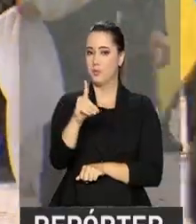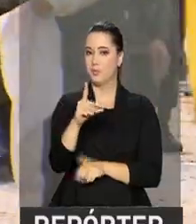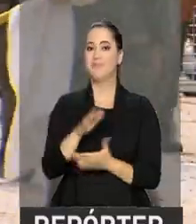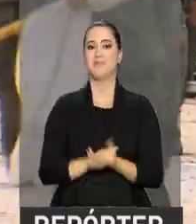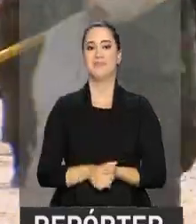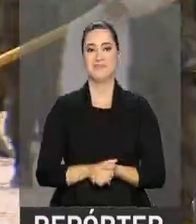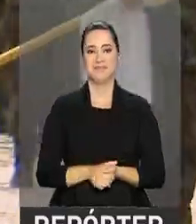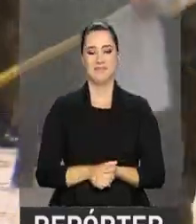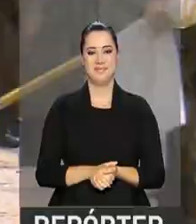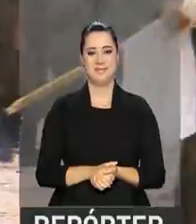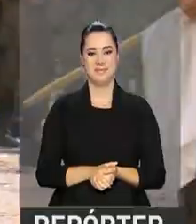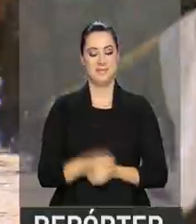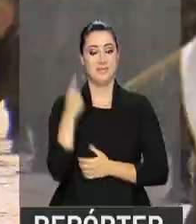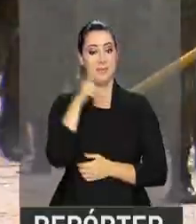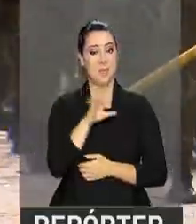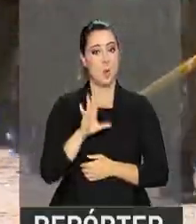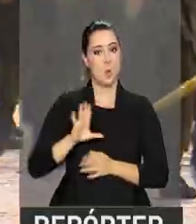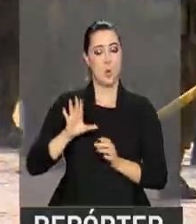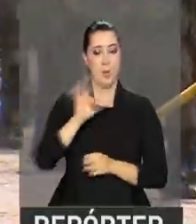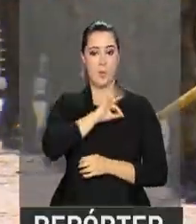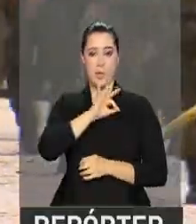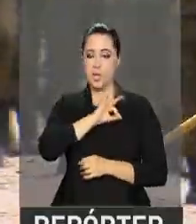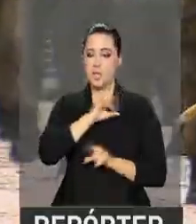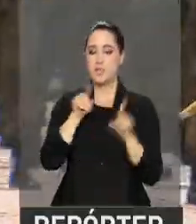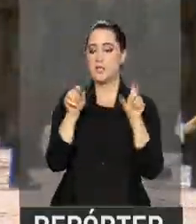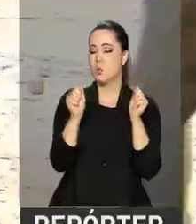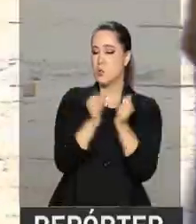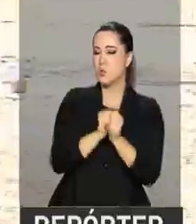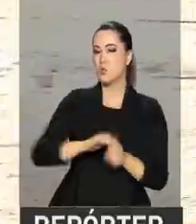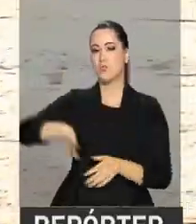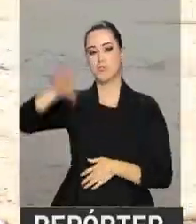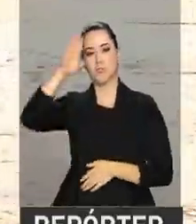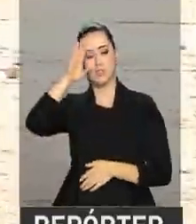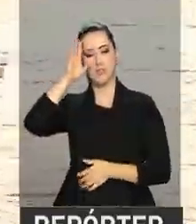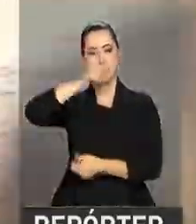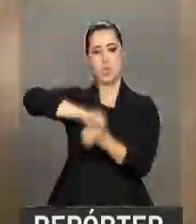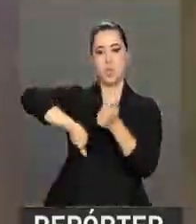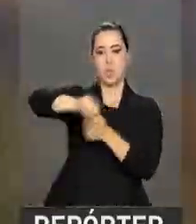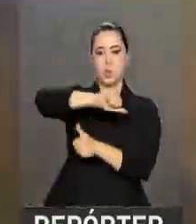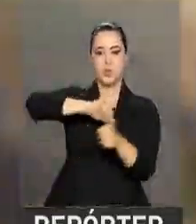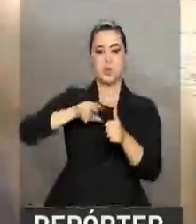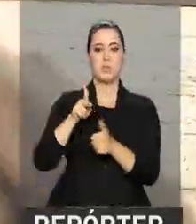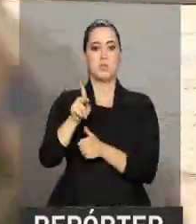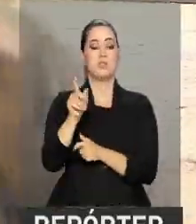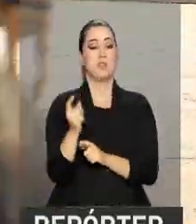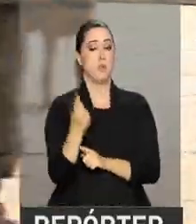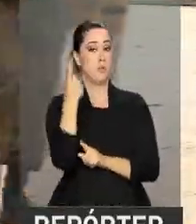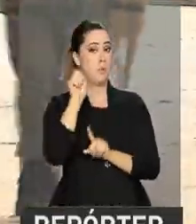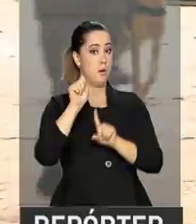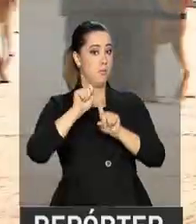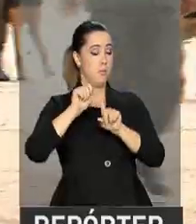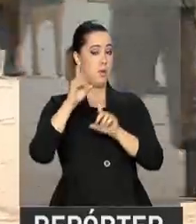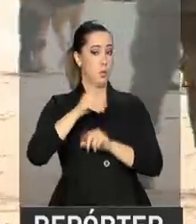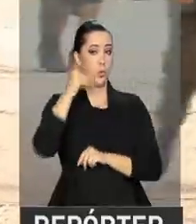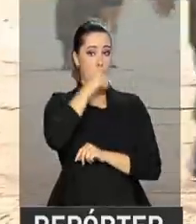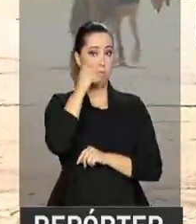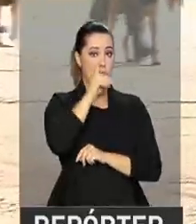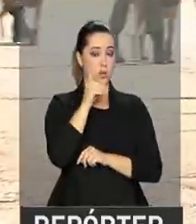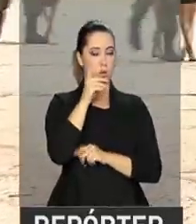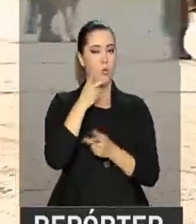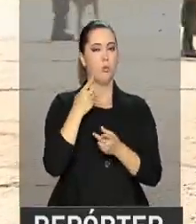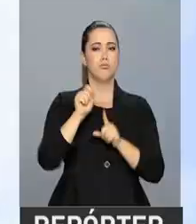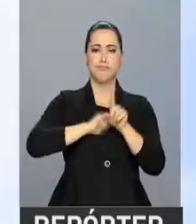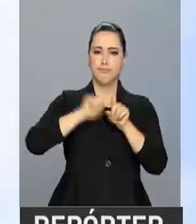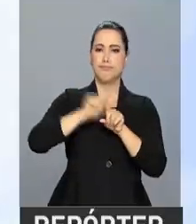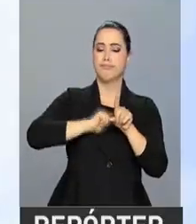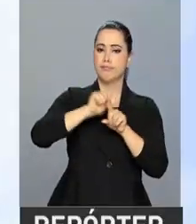As Forças Armadas e a Polícia Militar do Distrito Federal se revezam no primeiro domingo de cada mês no hasteamento do símbolo